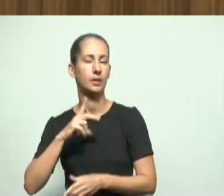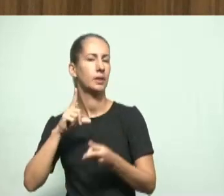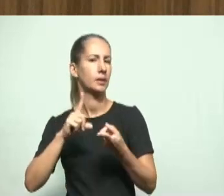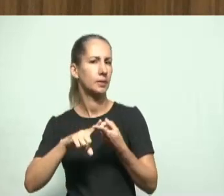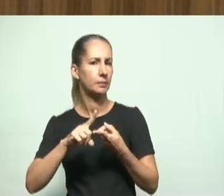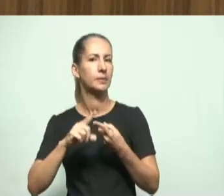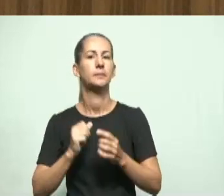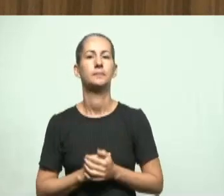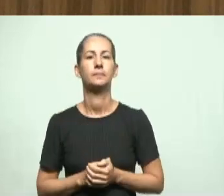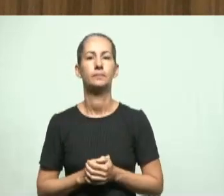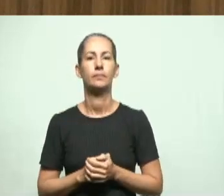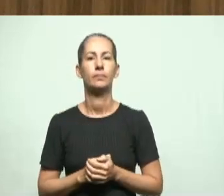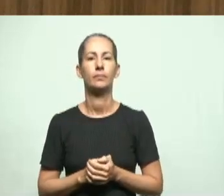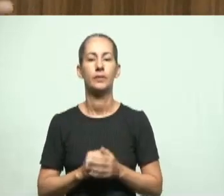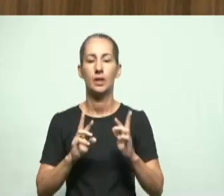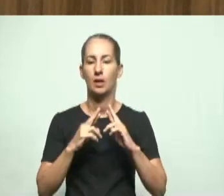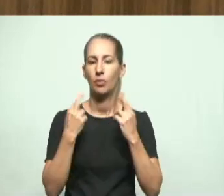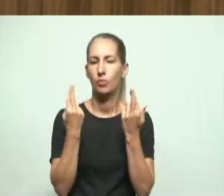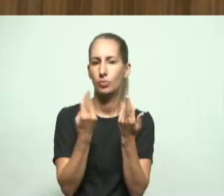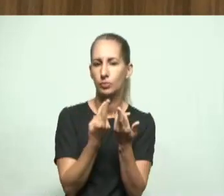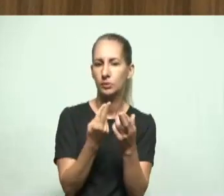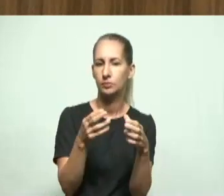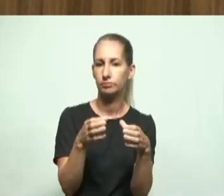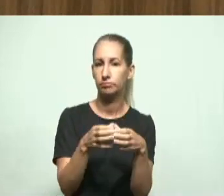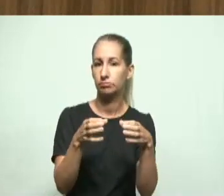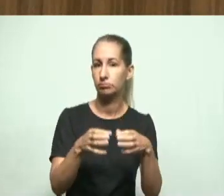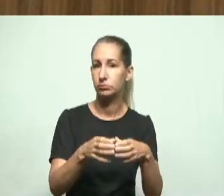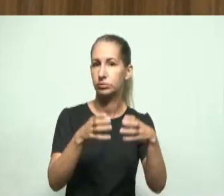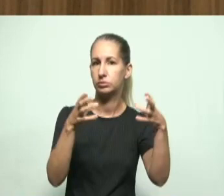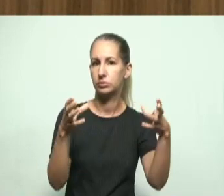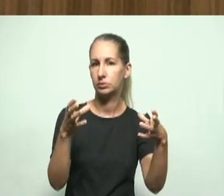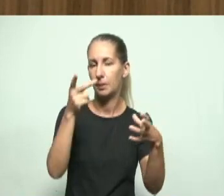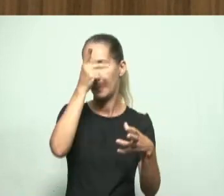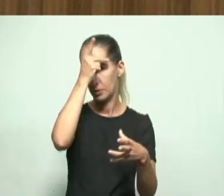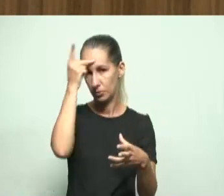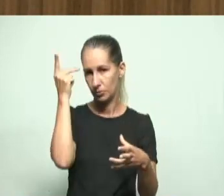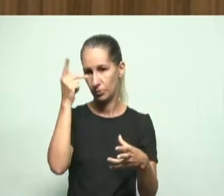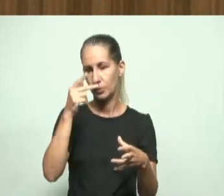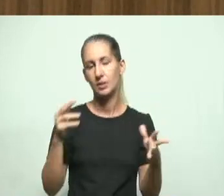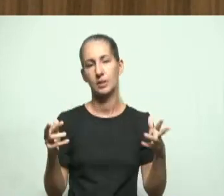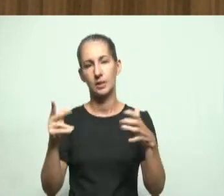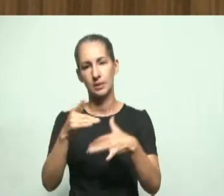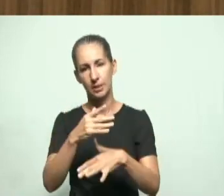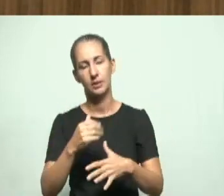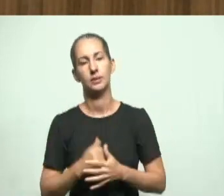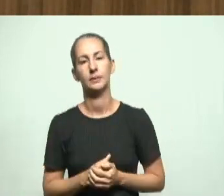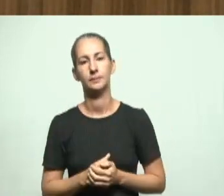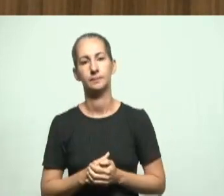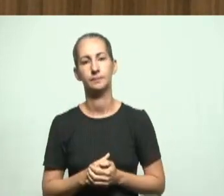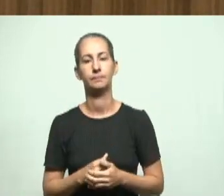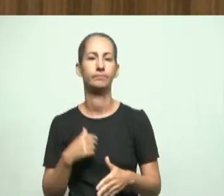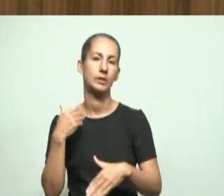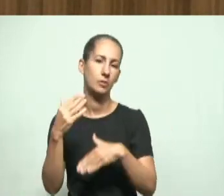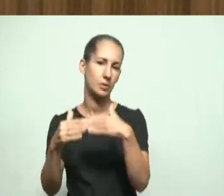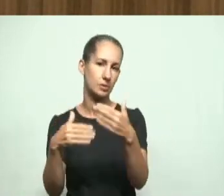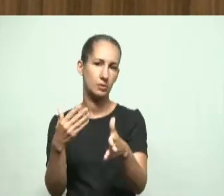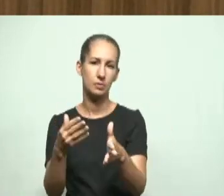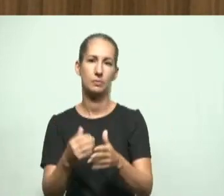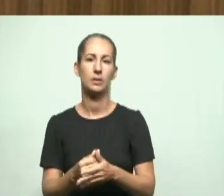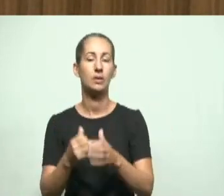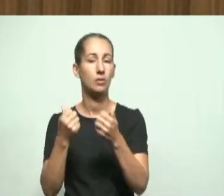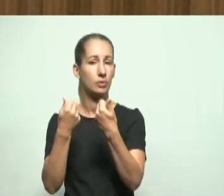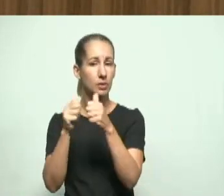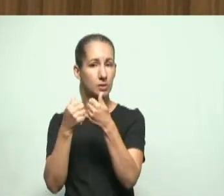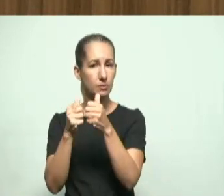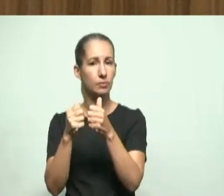também reúne uma quantidade muito considerável de pessoas na nossa cidade e, consequentemente, demanda o